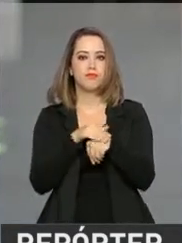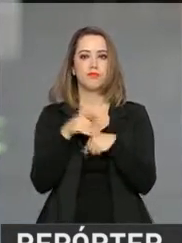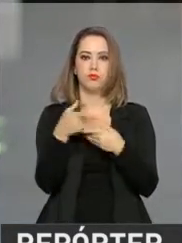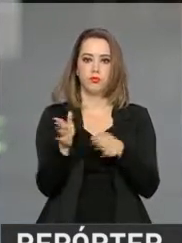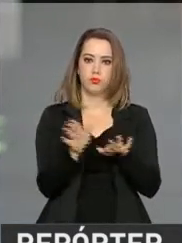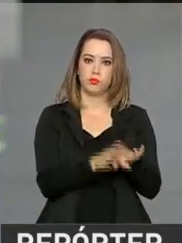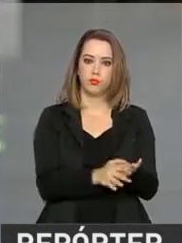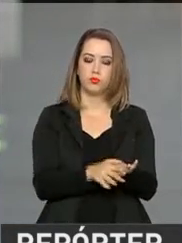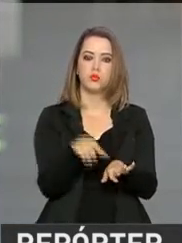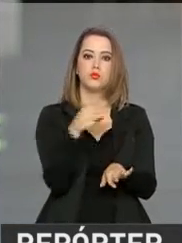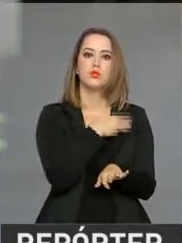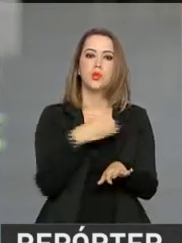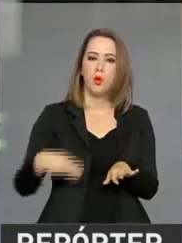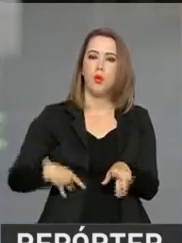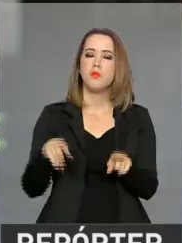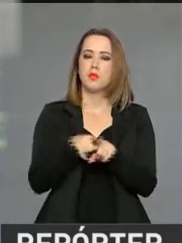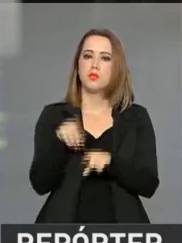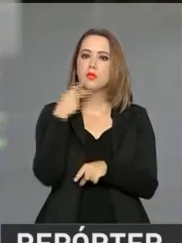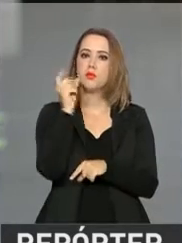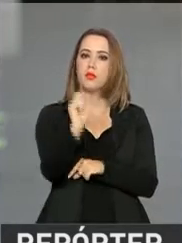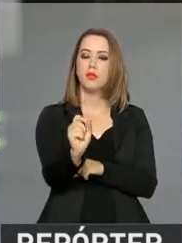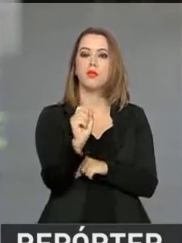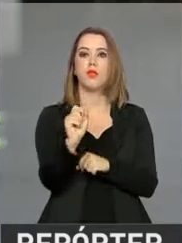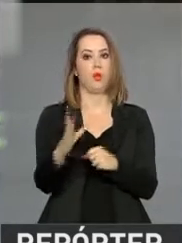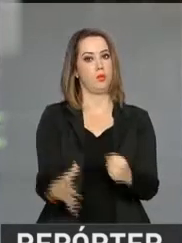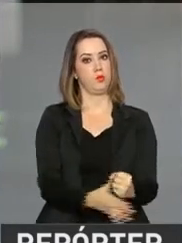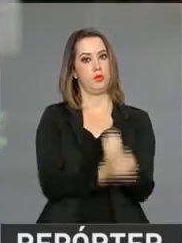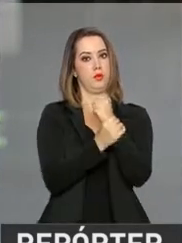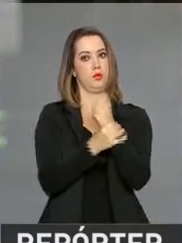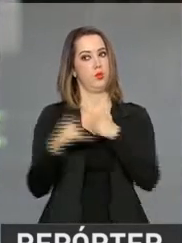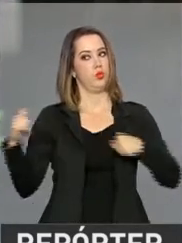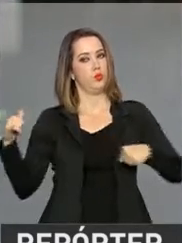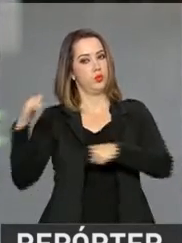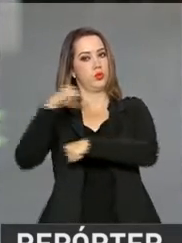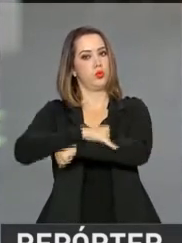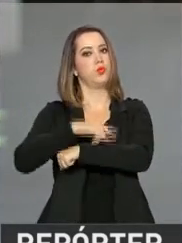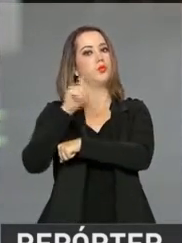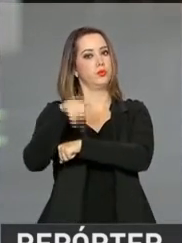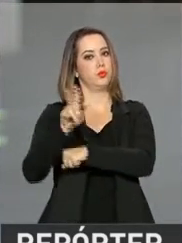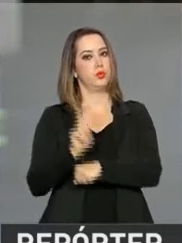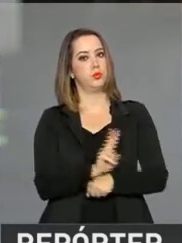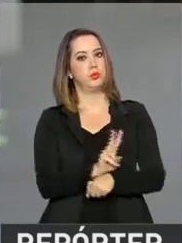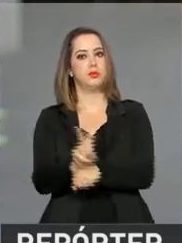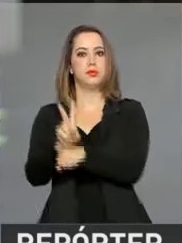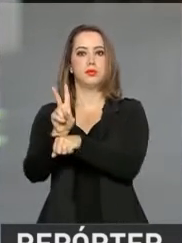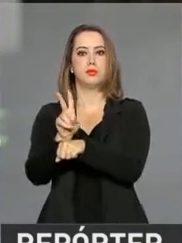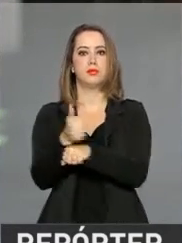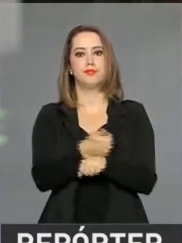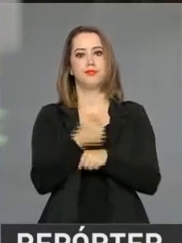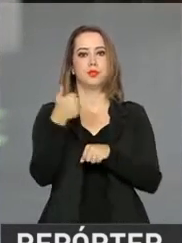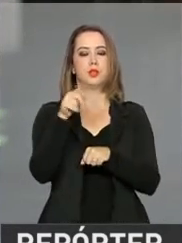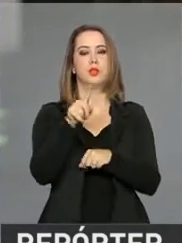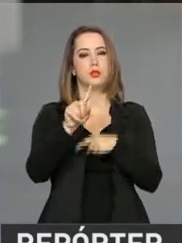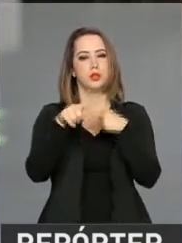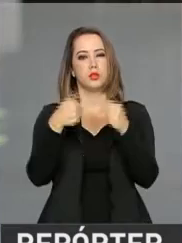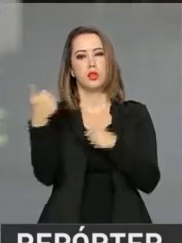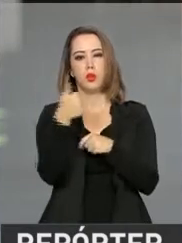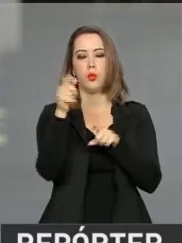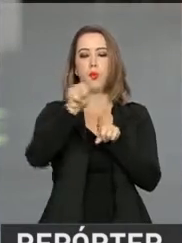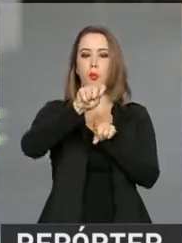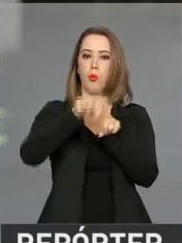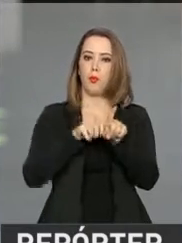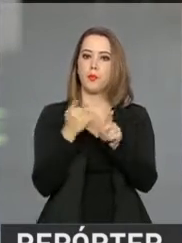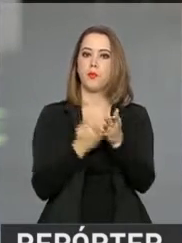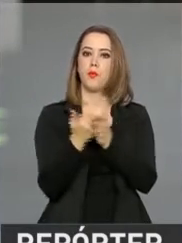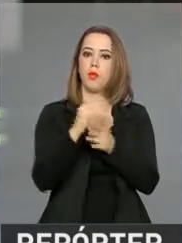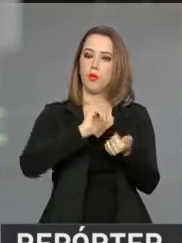principais aeroportos do país vão ter a segurança reforçada durante as olimpíadas que começam daqui a um mês na cidade do